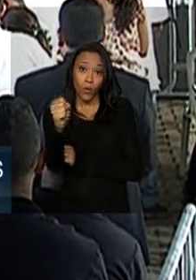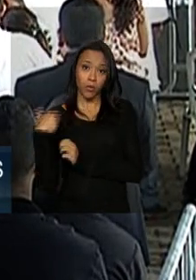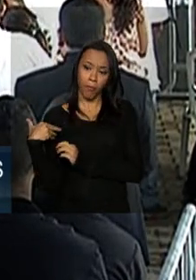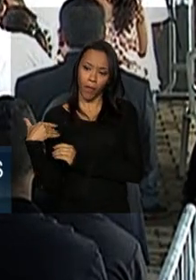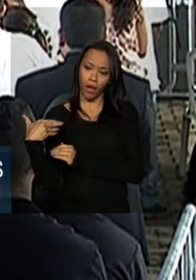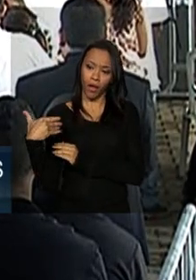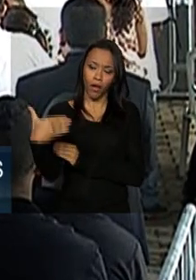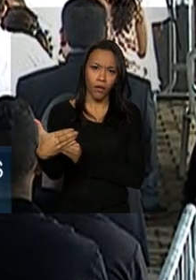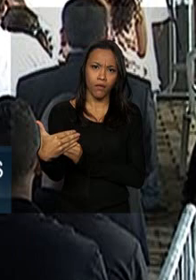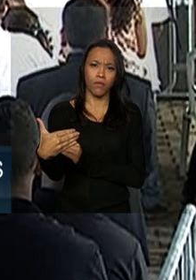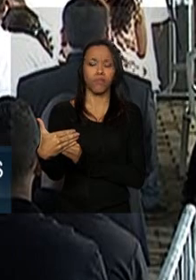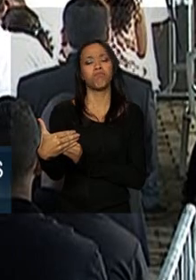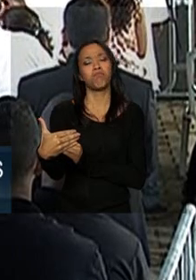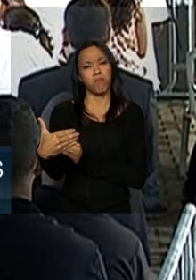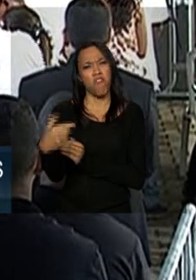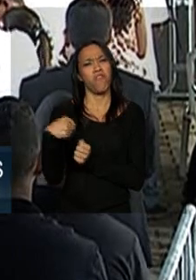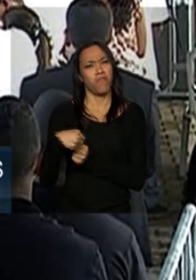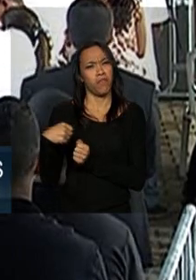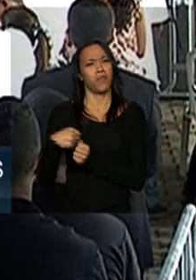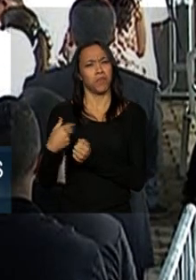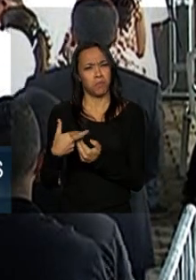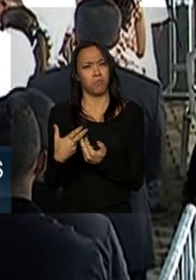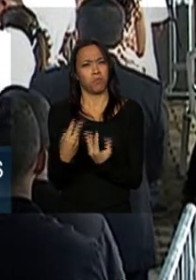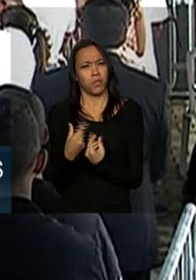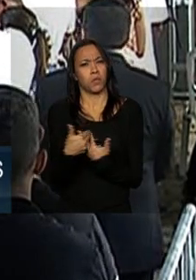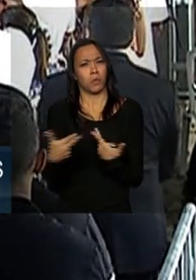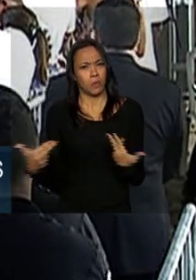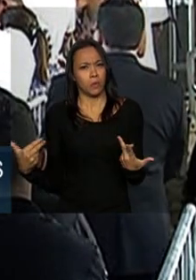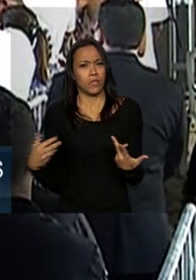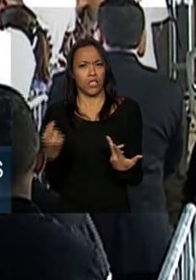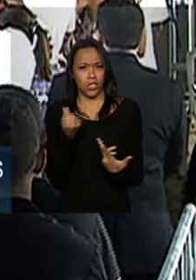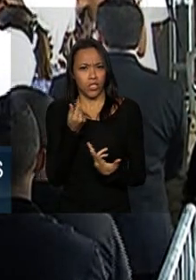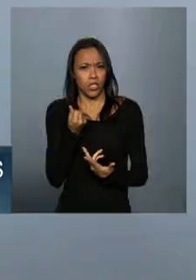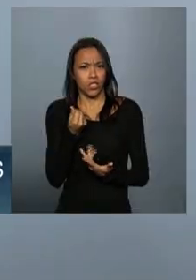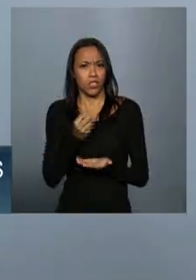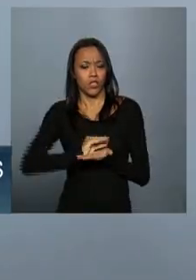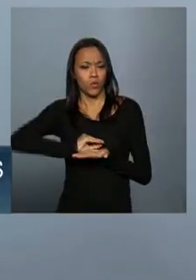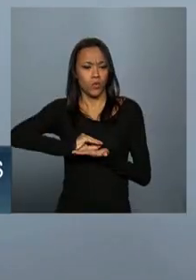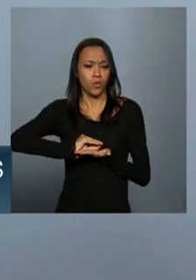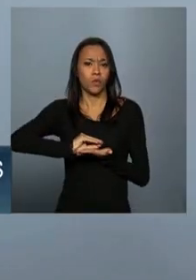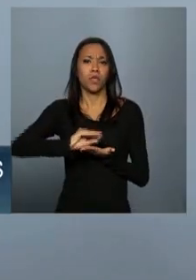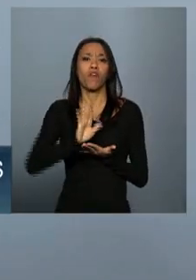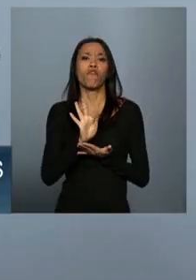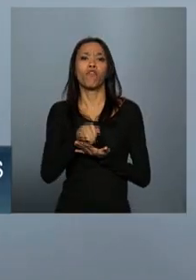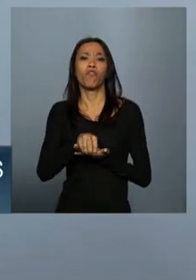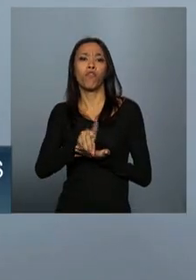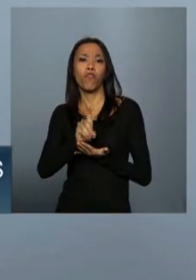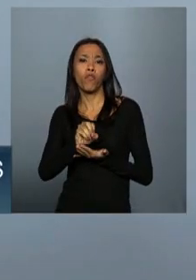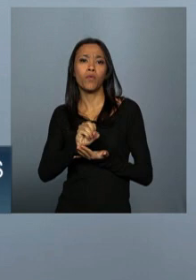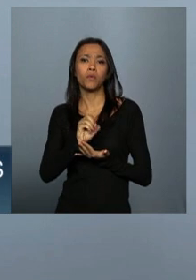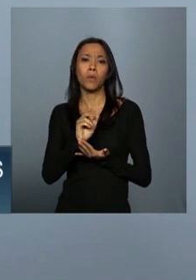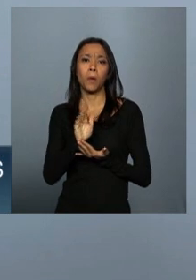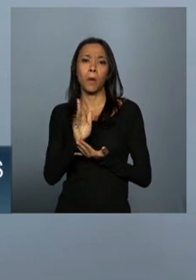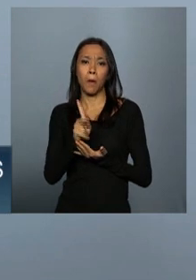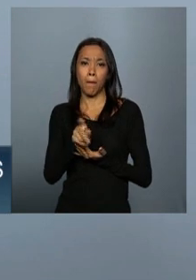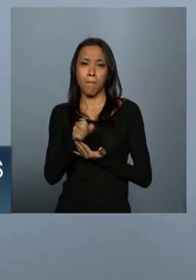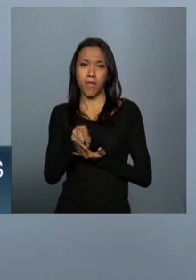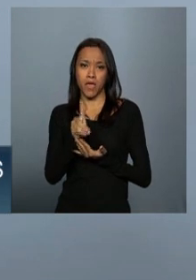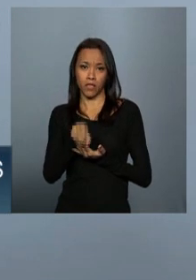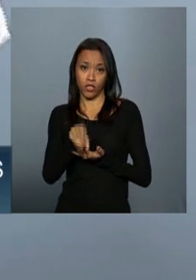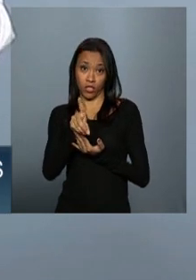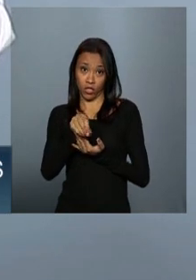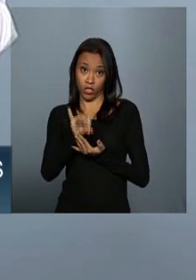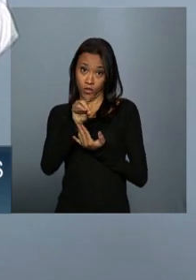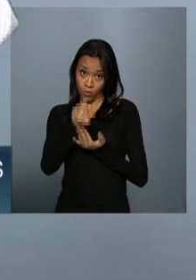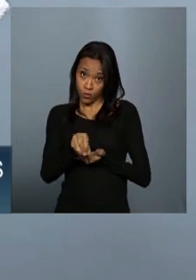Eduardo Paes, fez tanto, colocando dinheiro a fundo perdido, dinheiro do orçamento? É evidente que